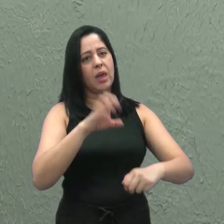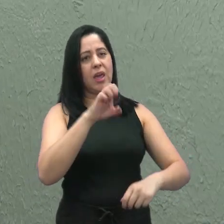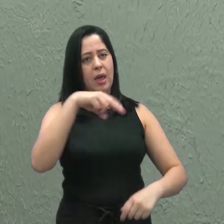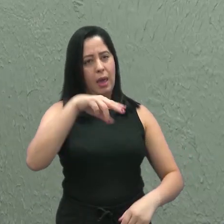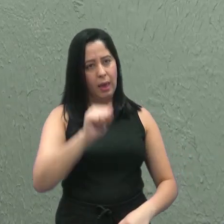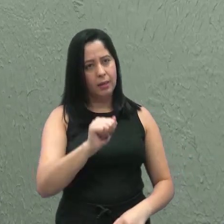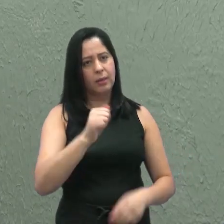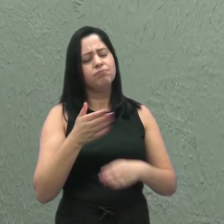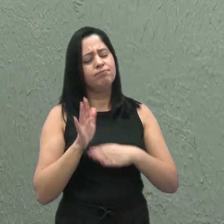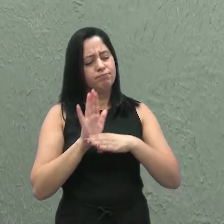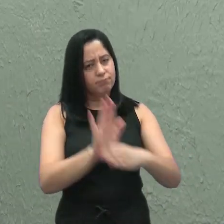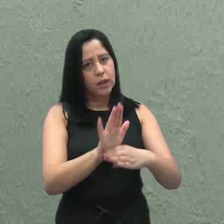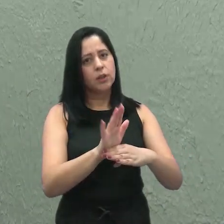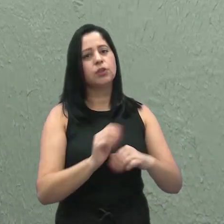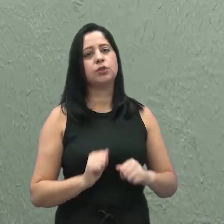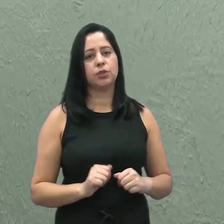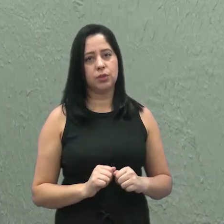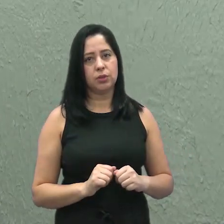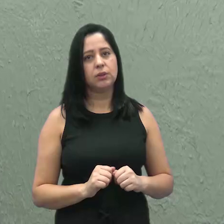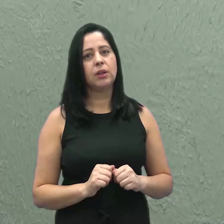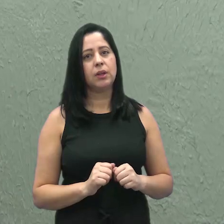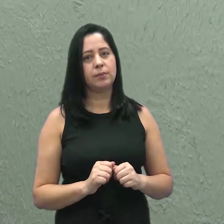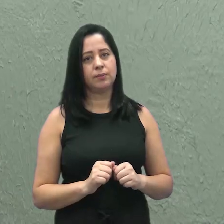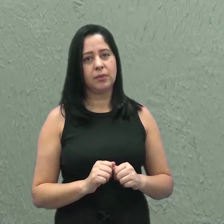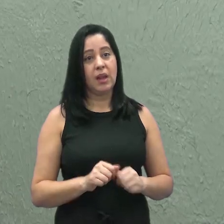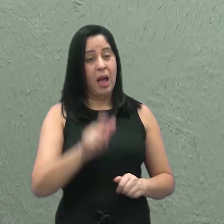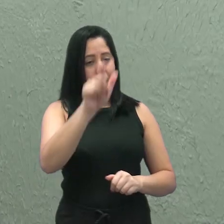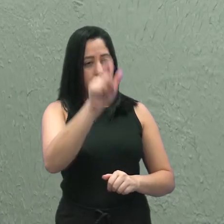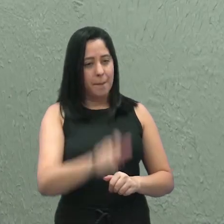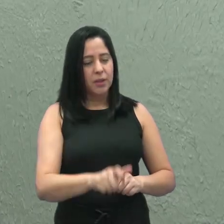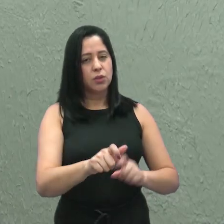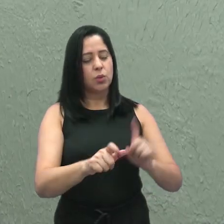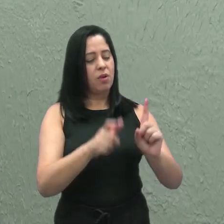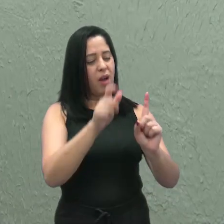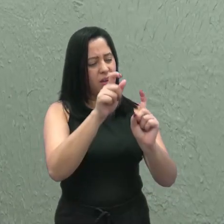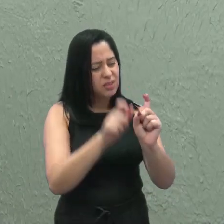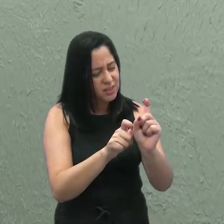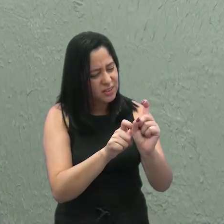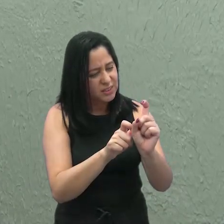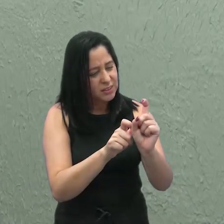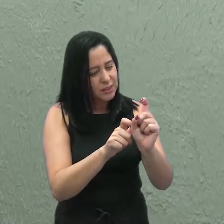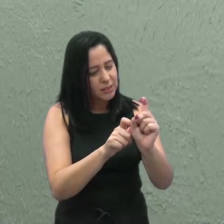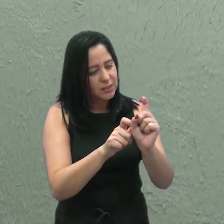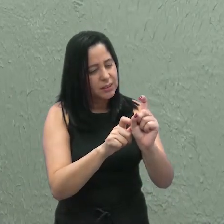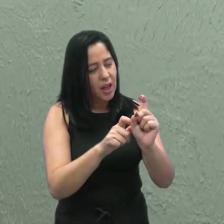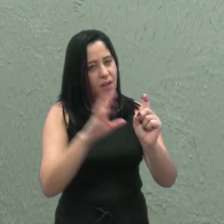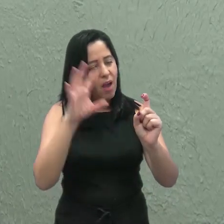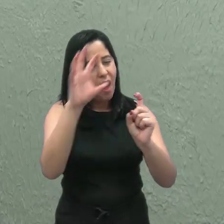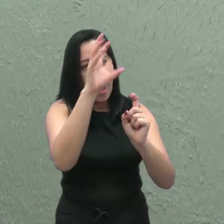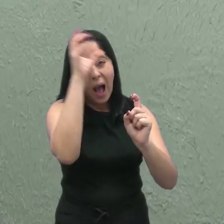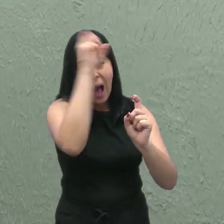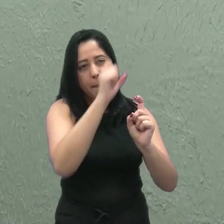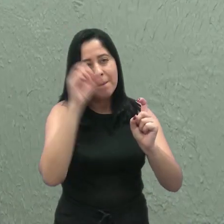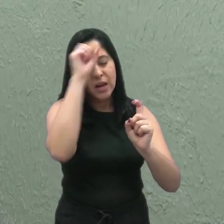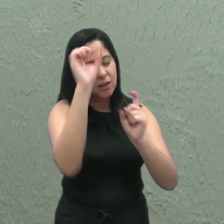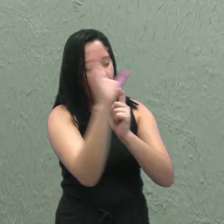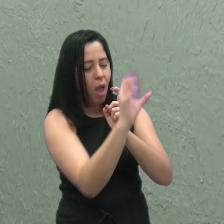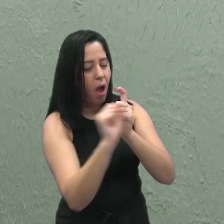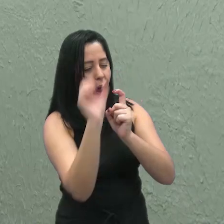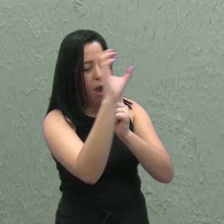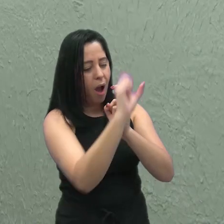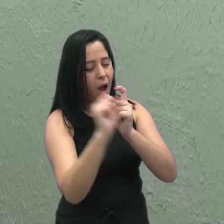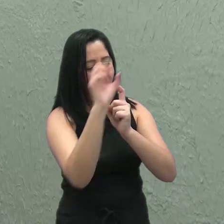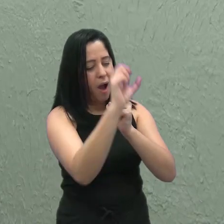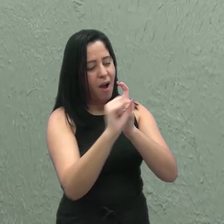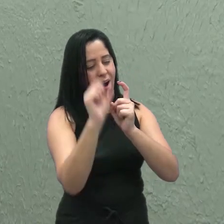aqui vai fazer muita diferença para a vida dessa pessoa. O conhecimento que ela vai tirar daqui, ter